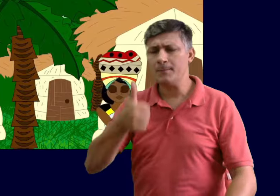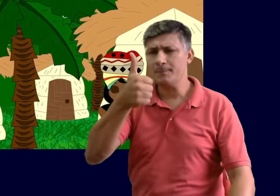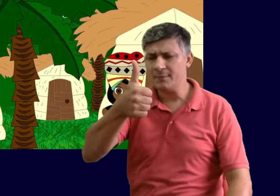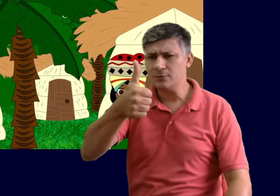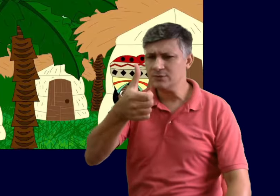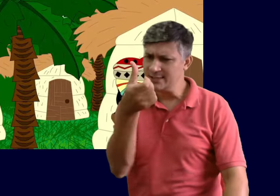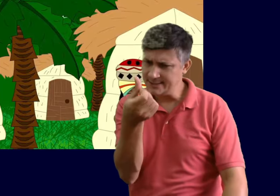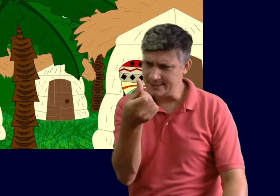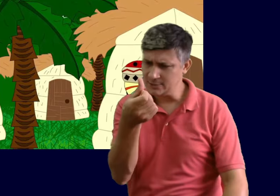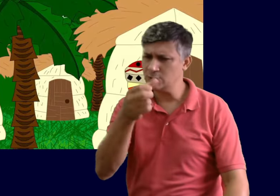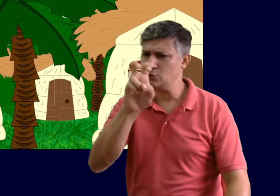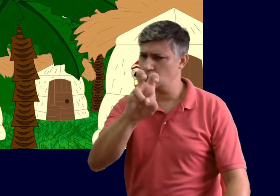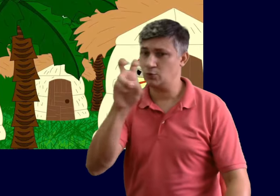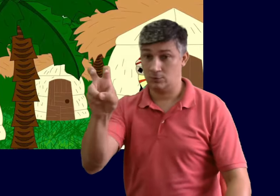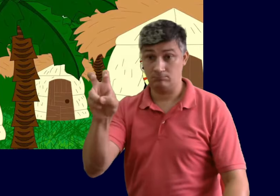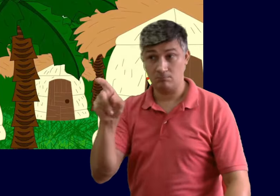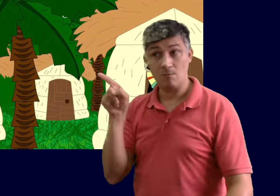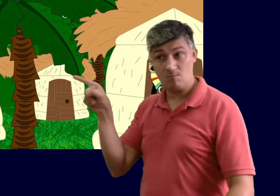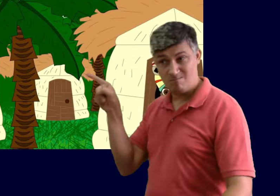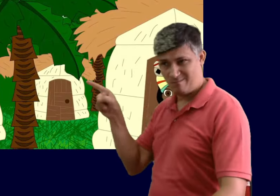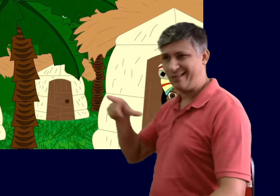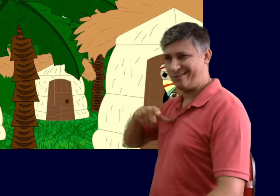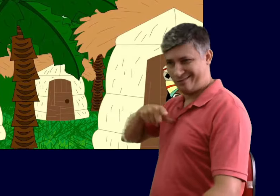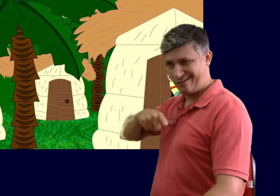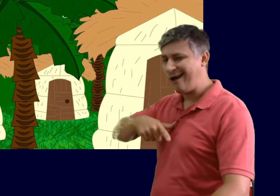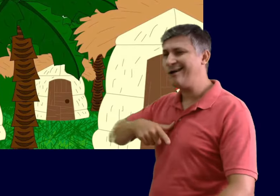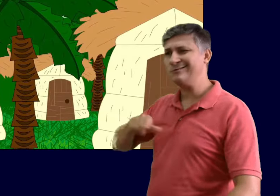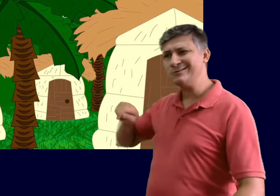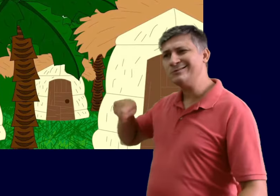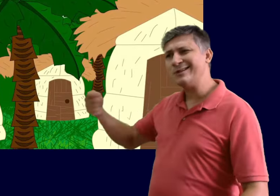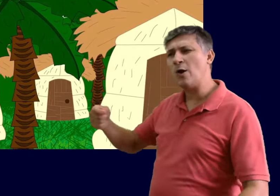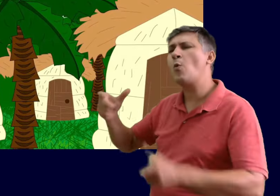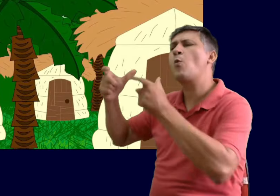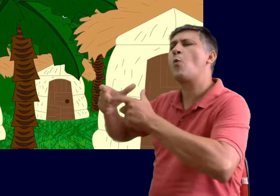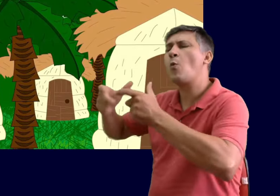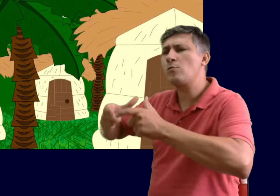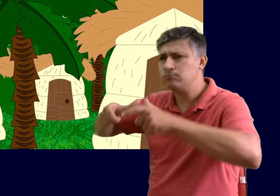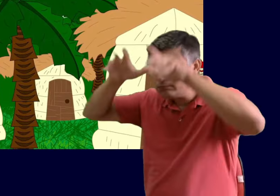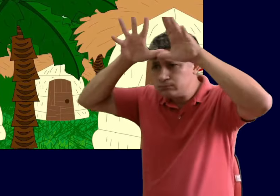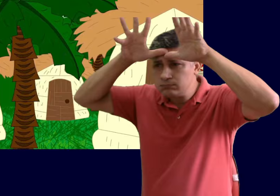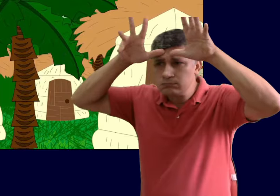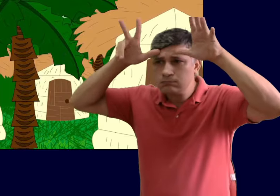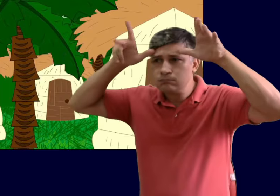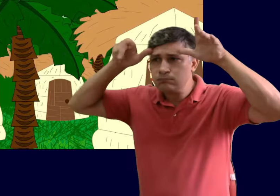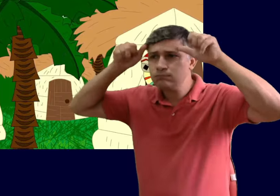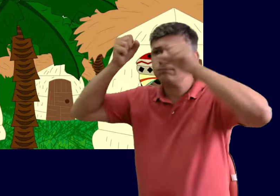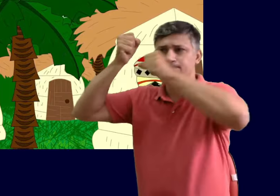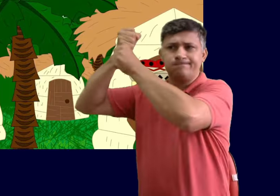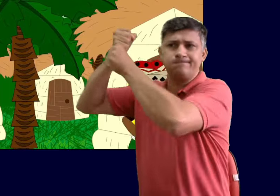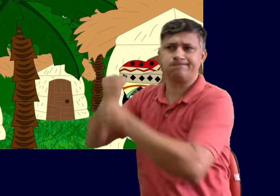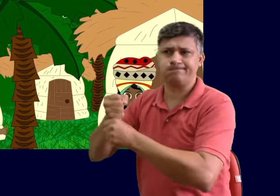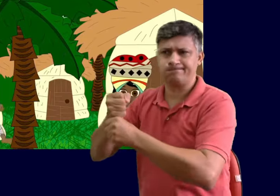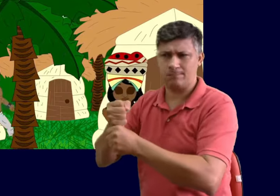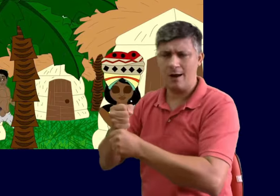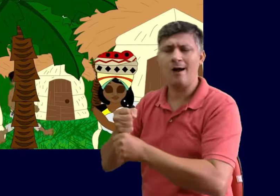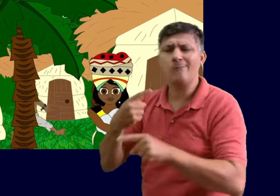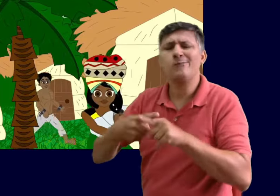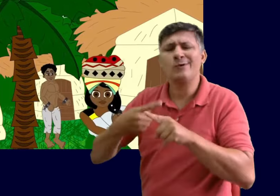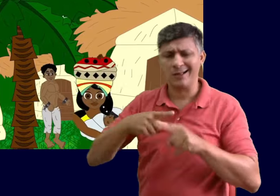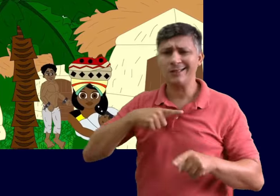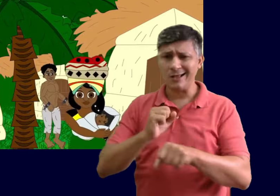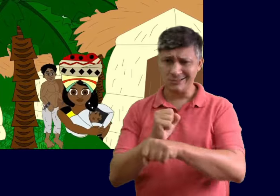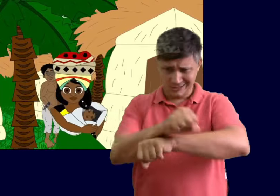1655, em uma das aldeias do Quilombo dos Palmares. O Quilombo era uma aldeia formada por escravos